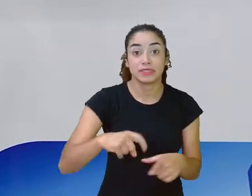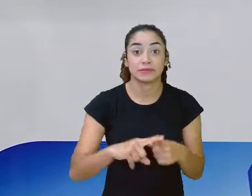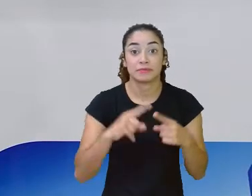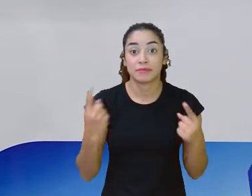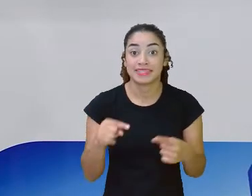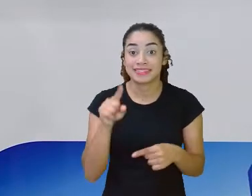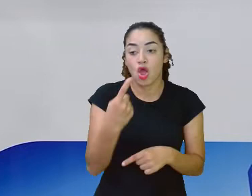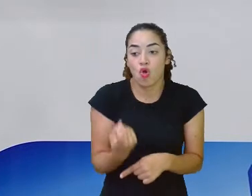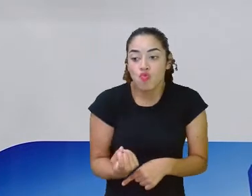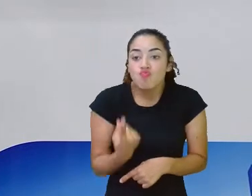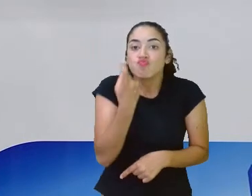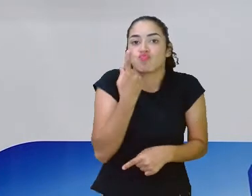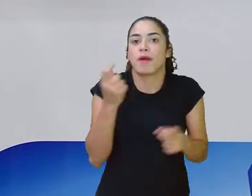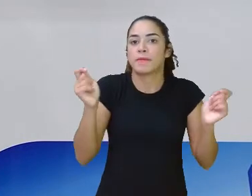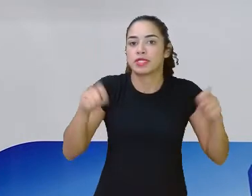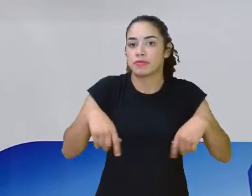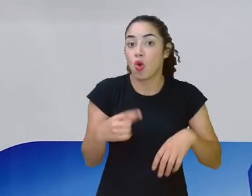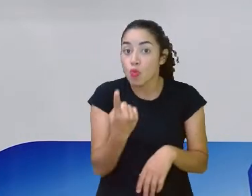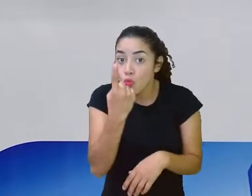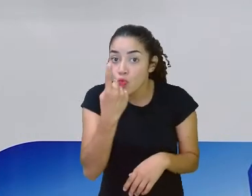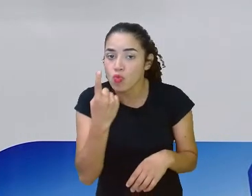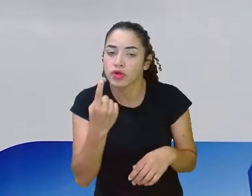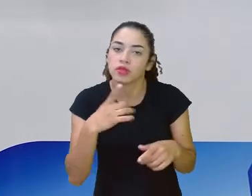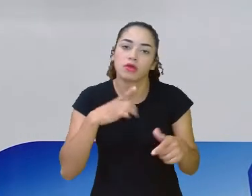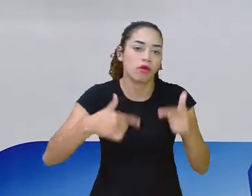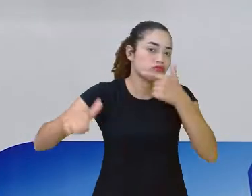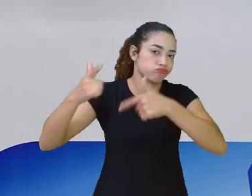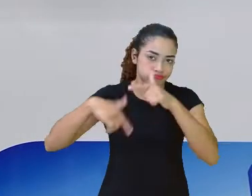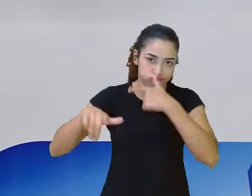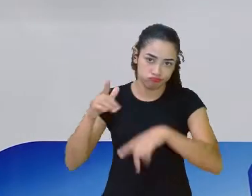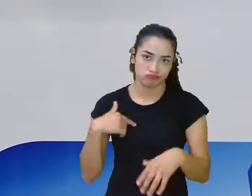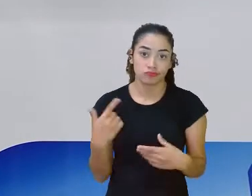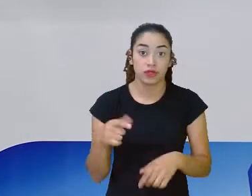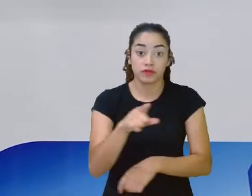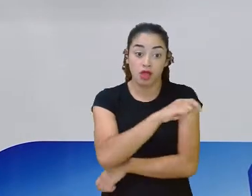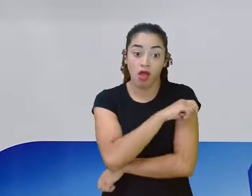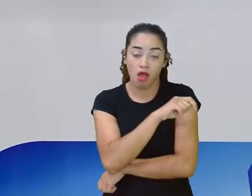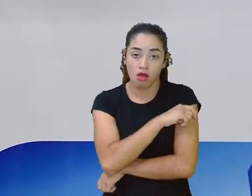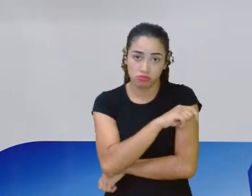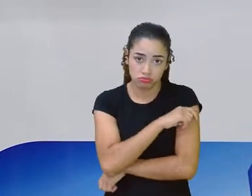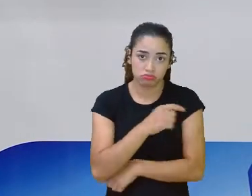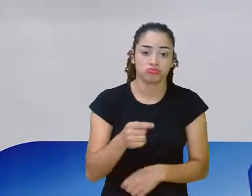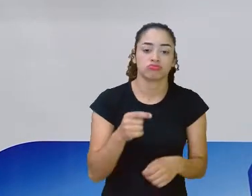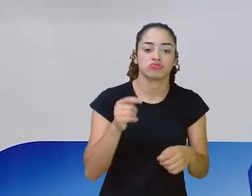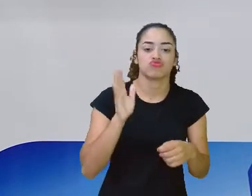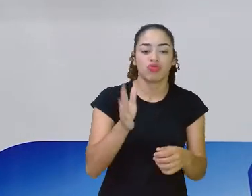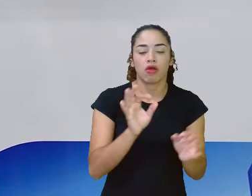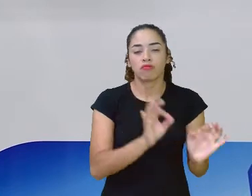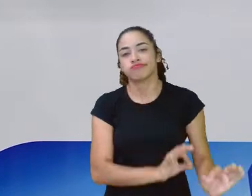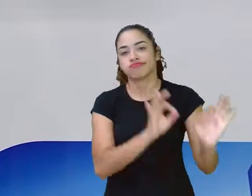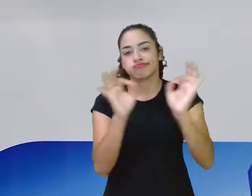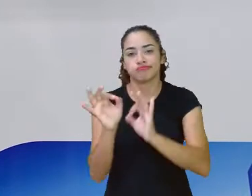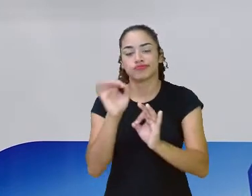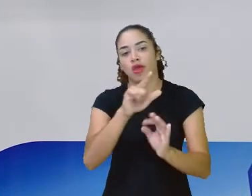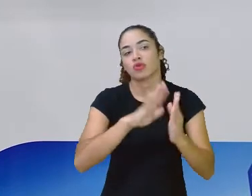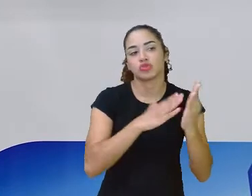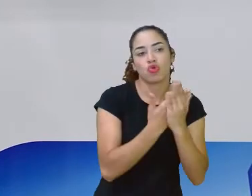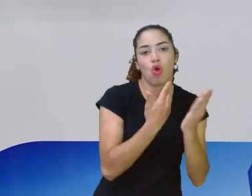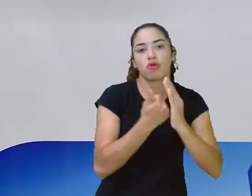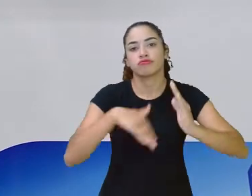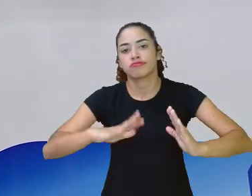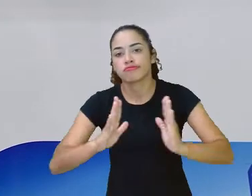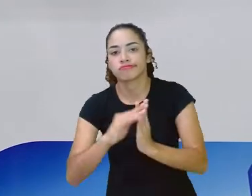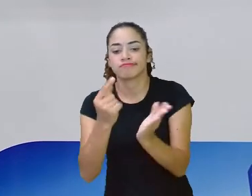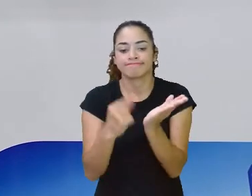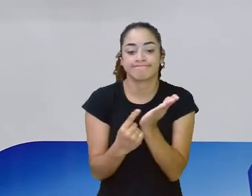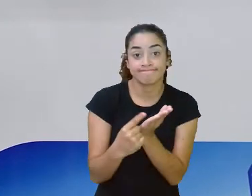das possibilidades, viu? Estudantes que nos acompanham neste momento, quem está em casa, quem está na escola, quem está olhando aí o